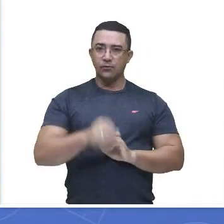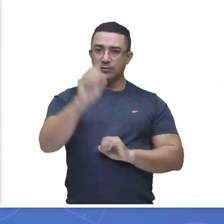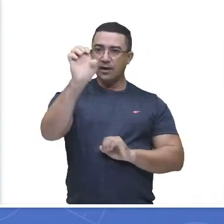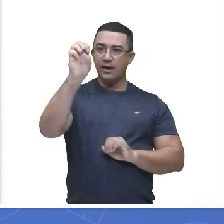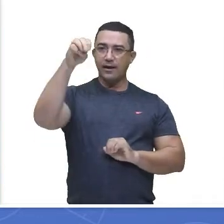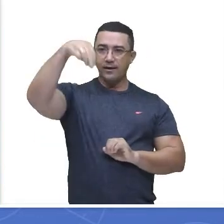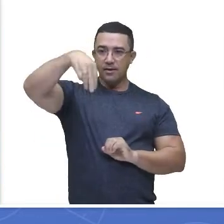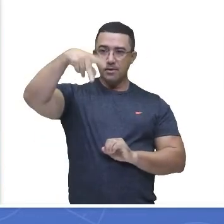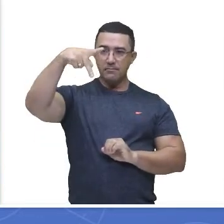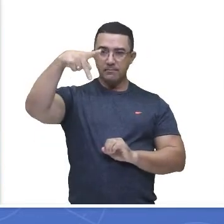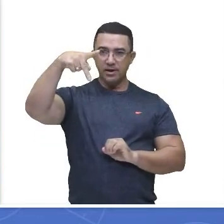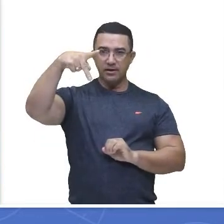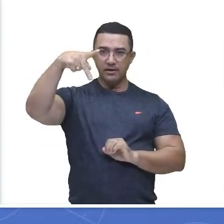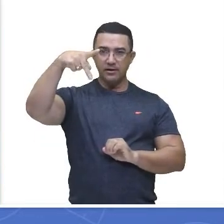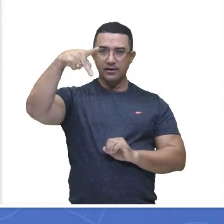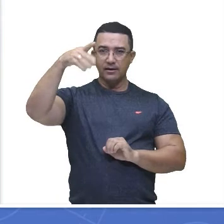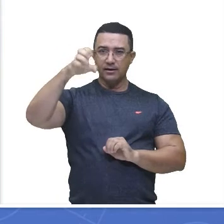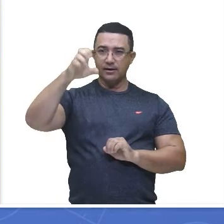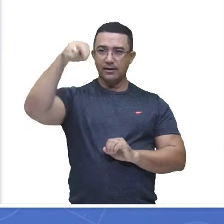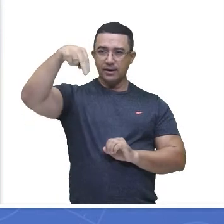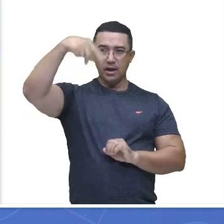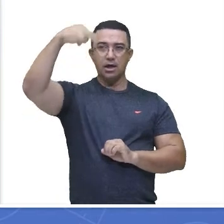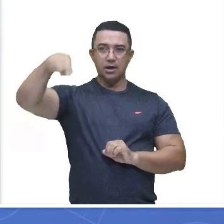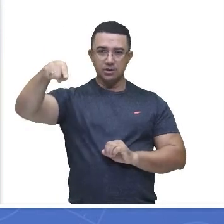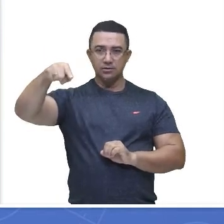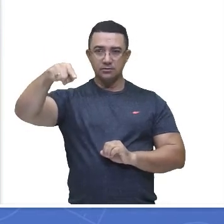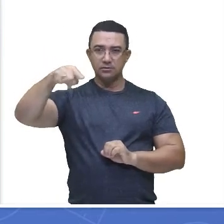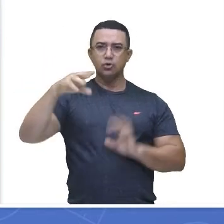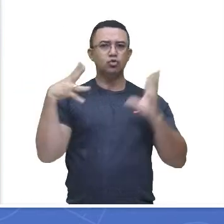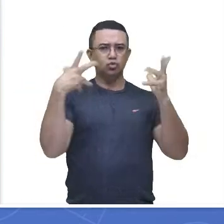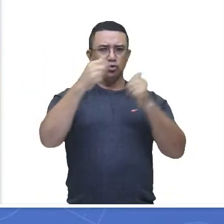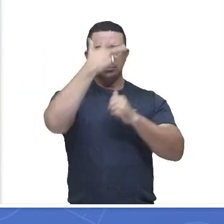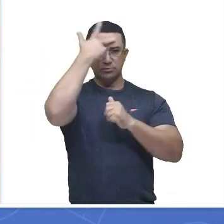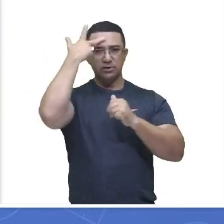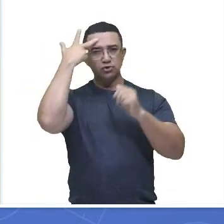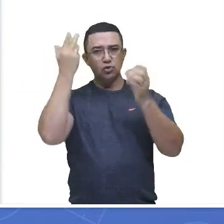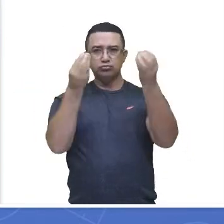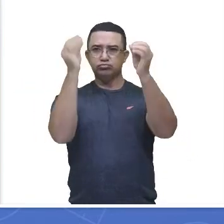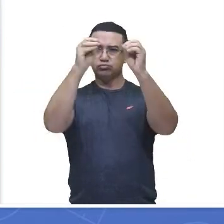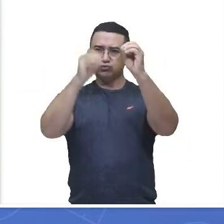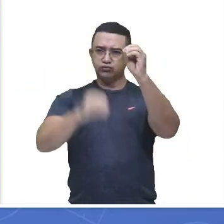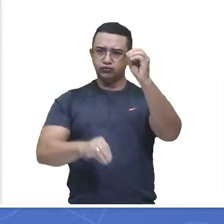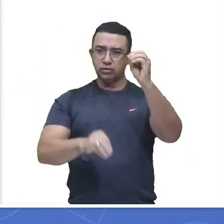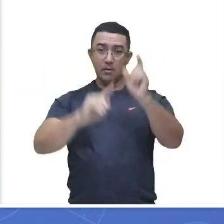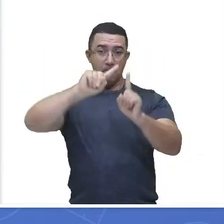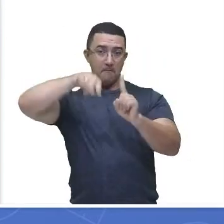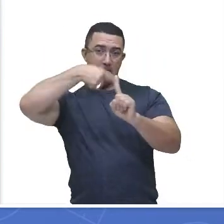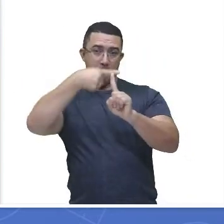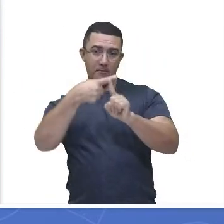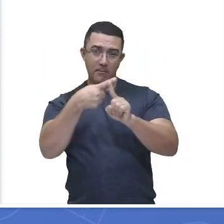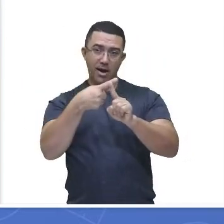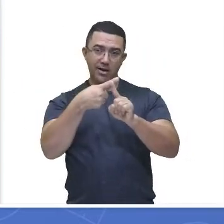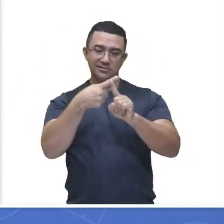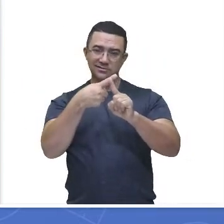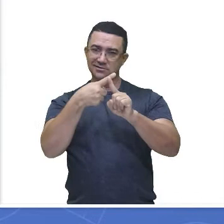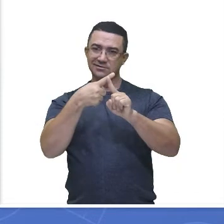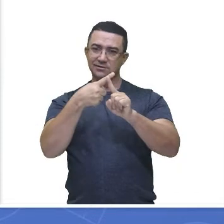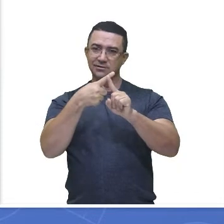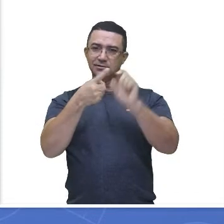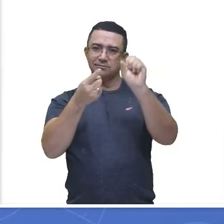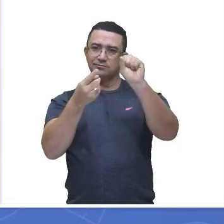N e repetimos em todas as pessoas do discurso. E acrescentar as desinências do presente